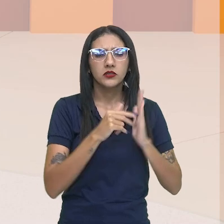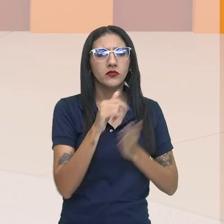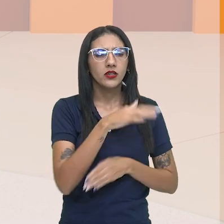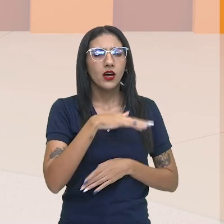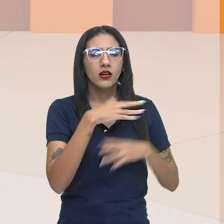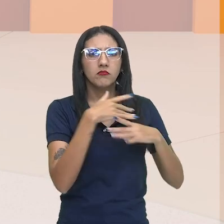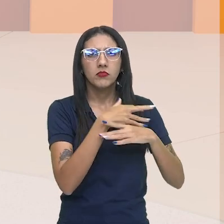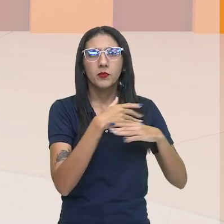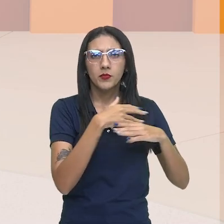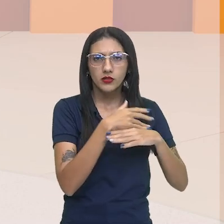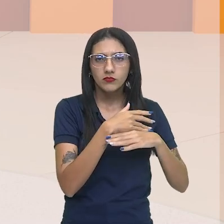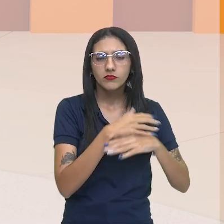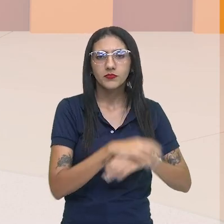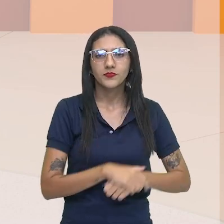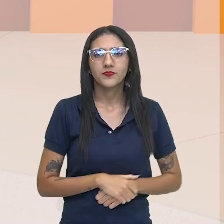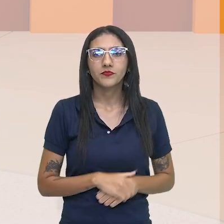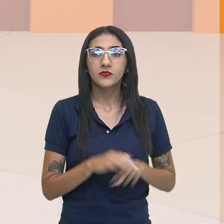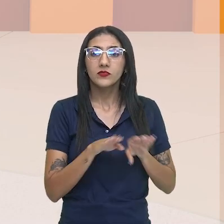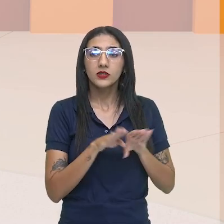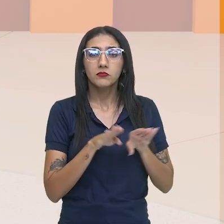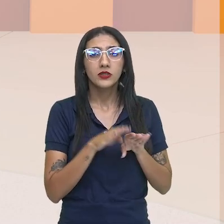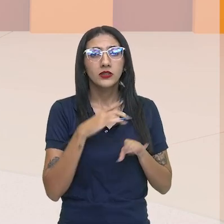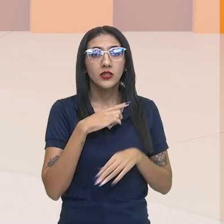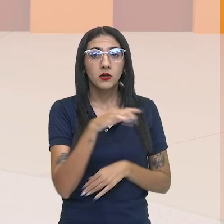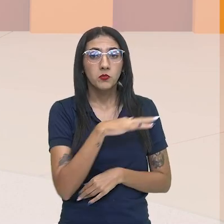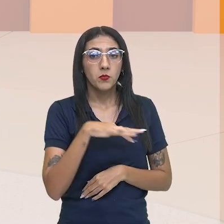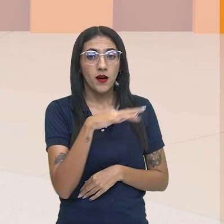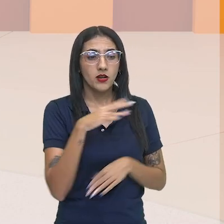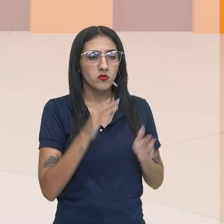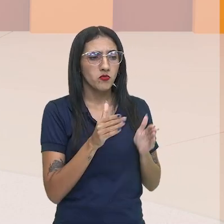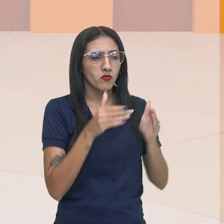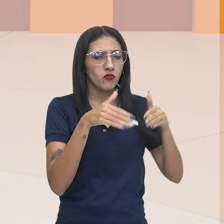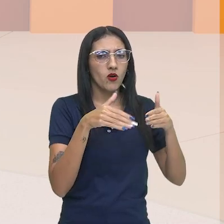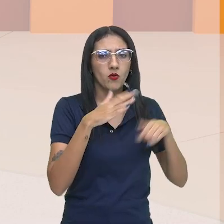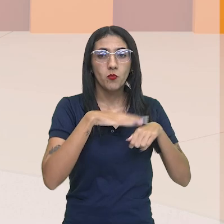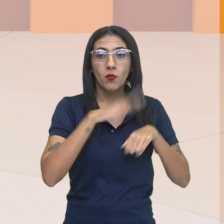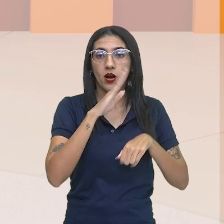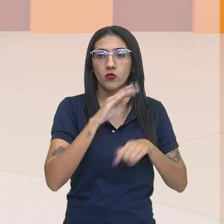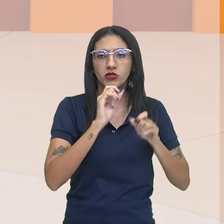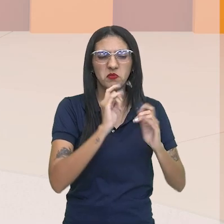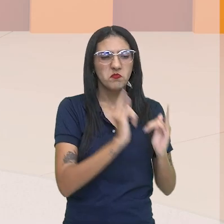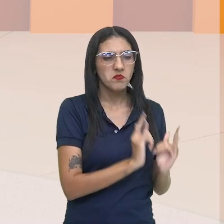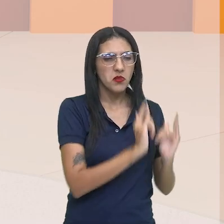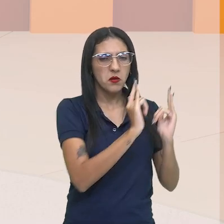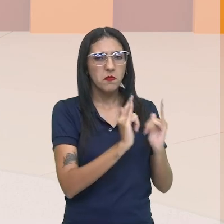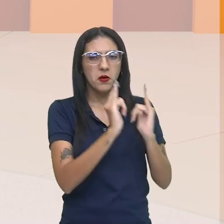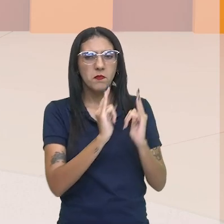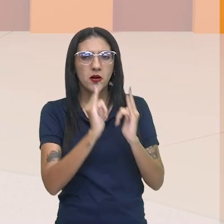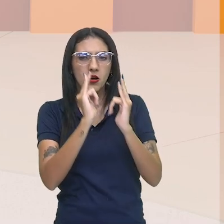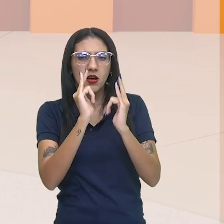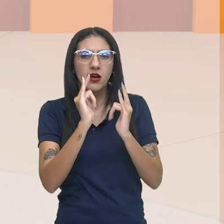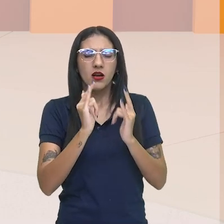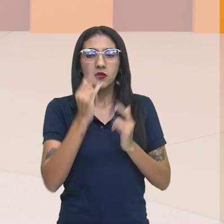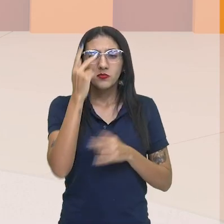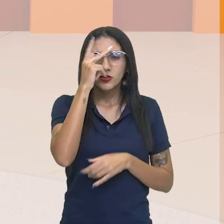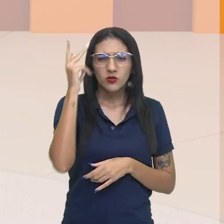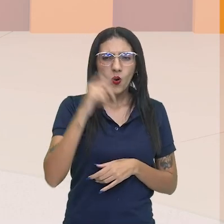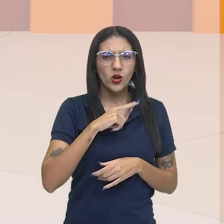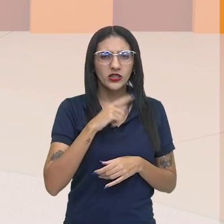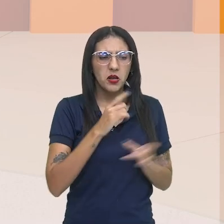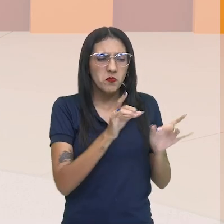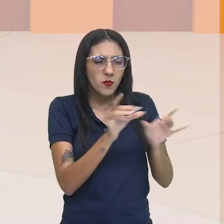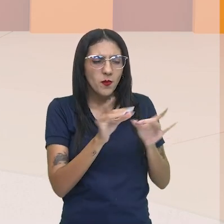espaço urbanizado. Tem áreas com uma concentração de prédios, de pessoas, de atividades